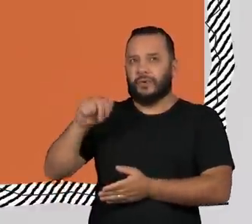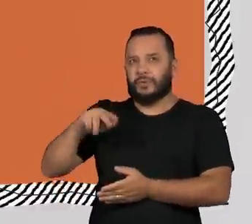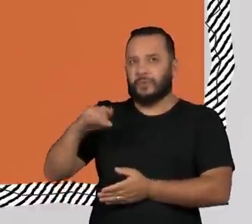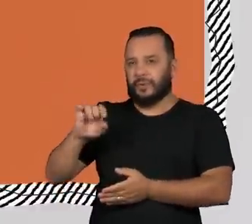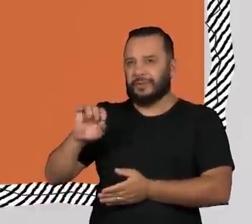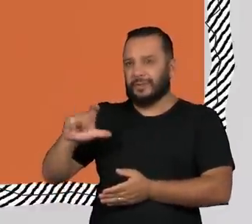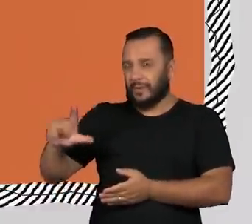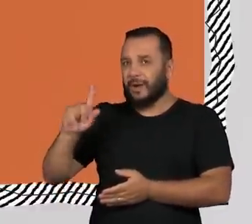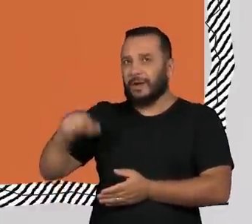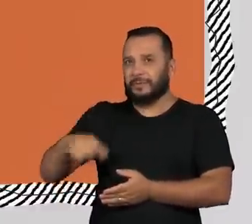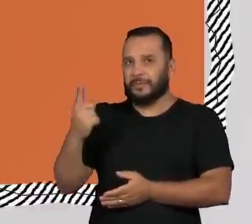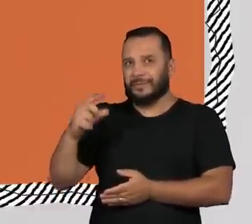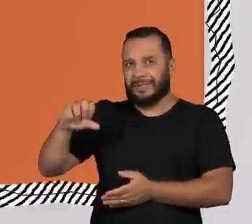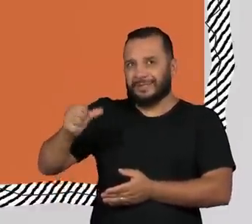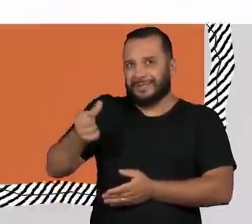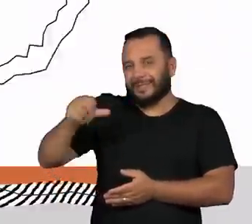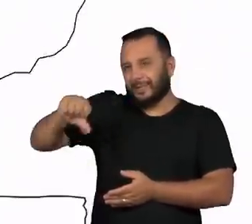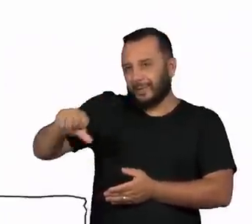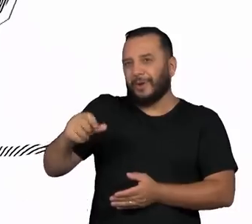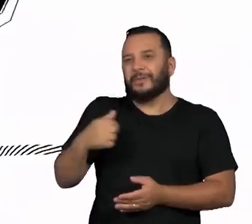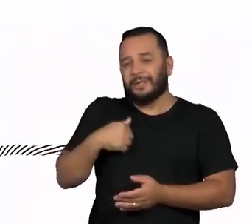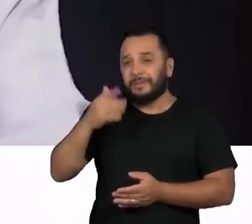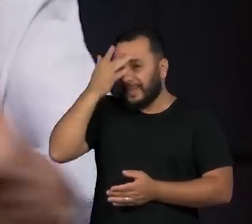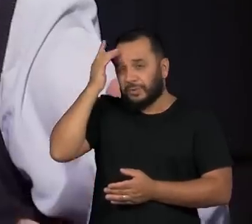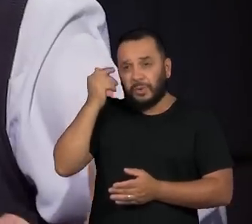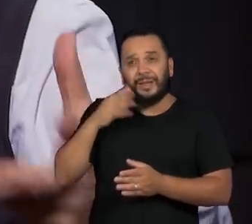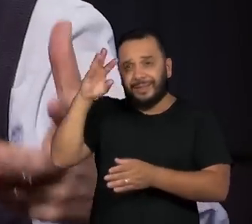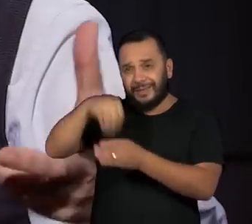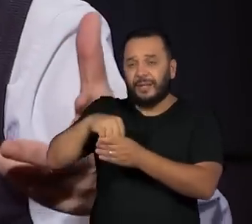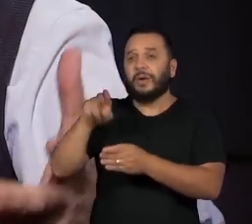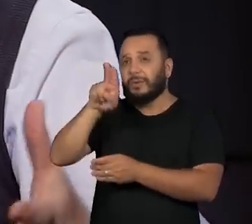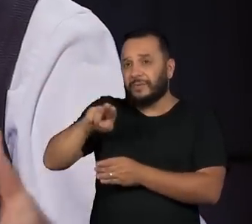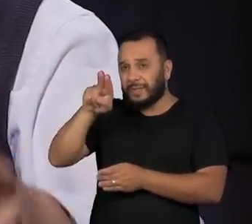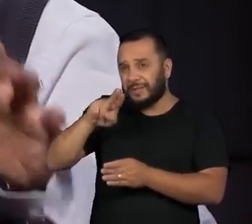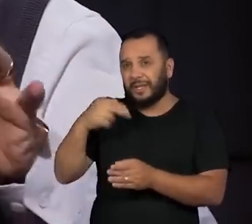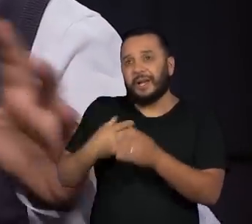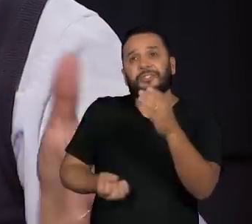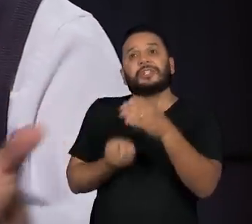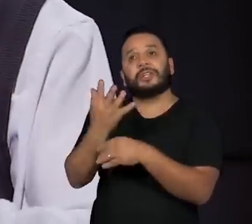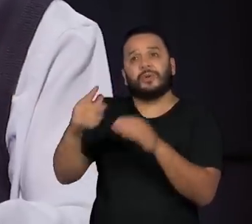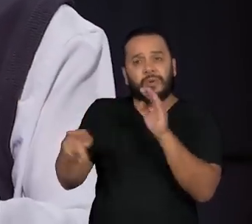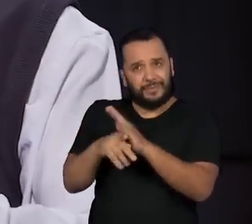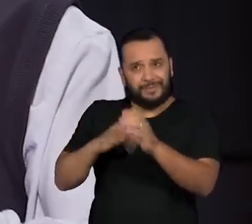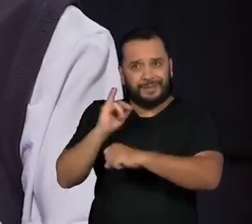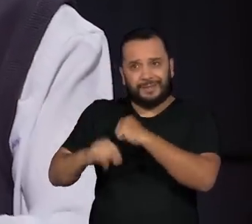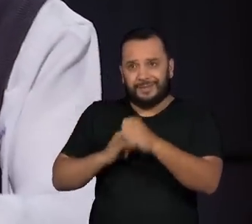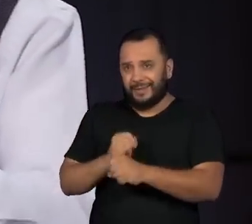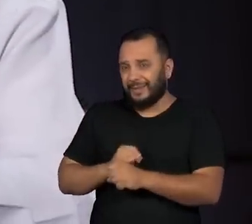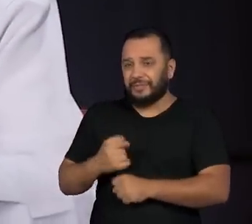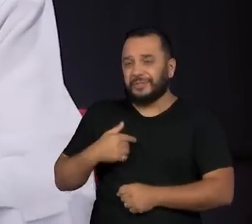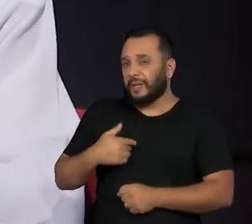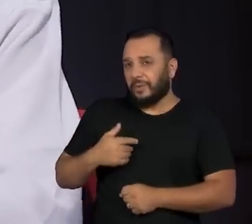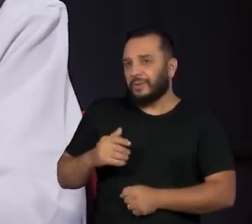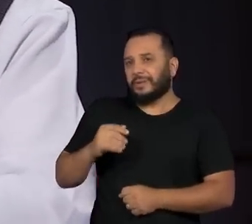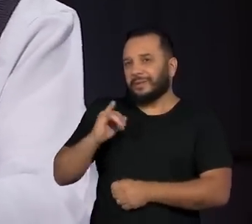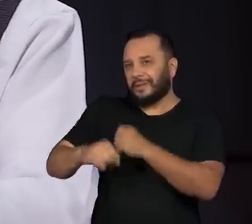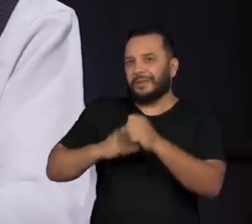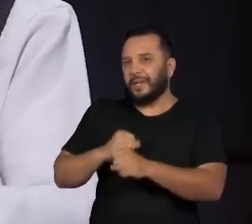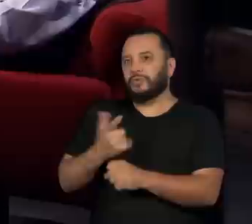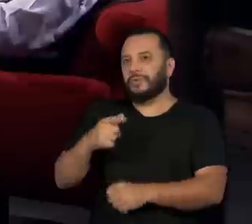Então esse pessoal envolvido nisso era o pessoal que estava nas universidades saindo nesse caldo então a internet não tem chave de desliga